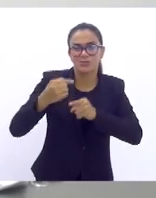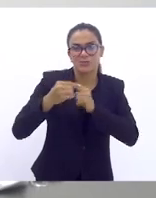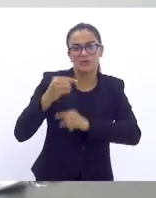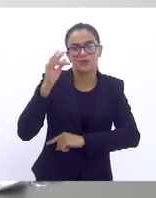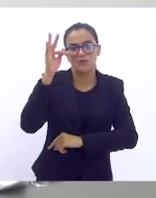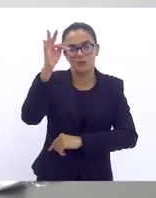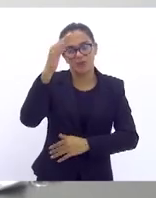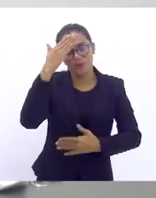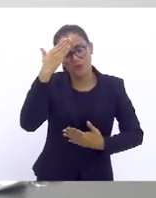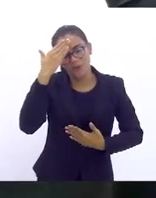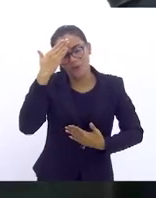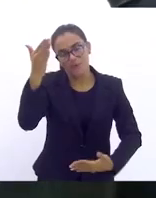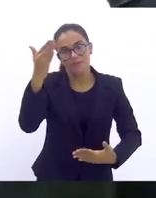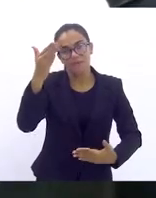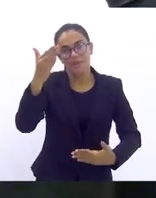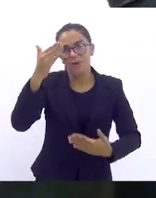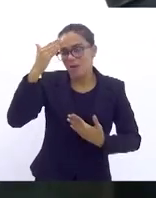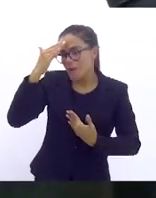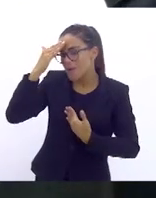obrigado